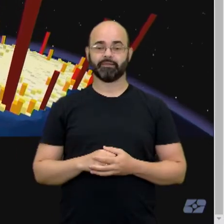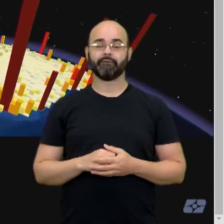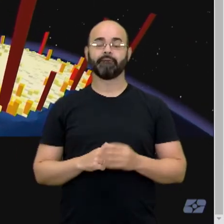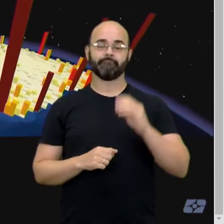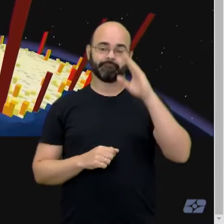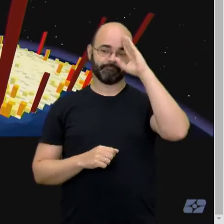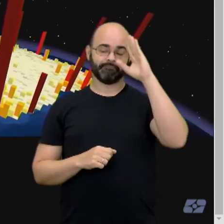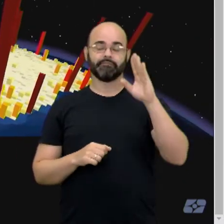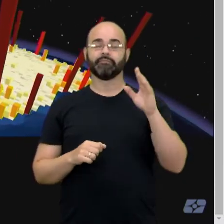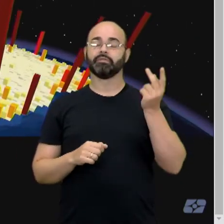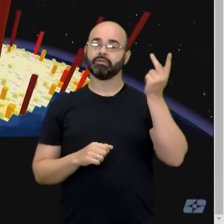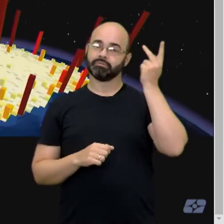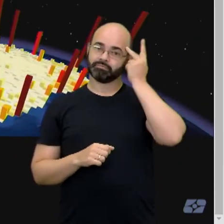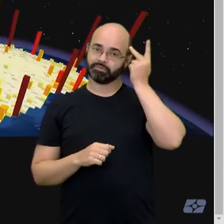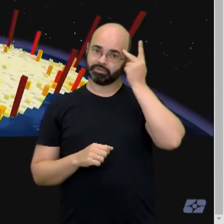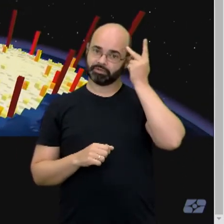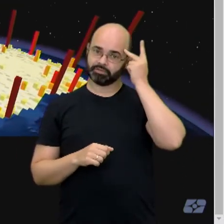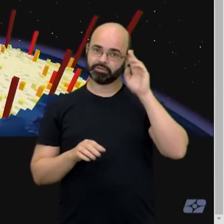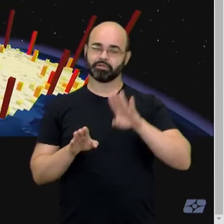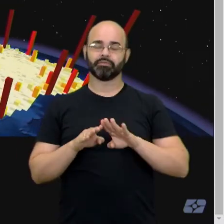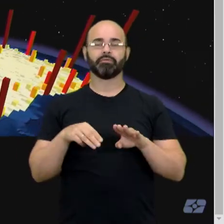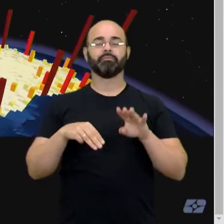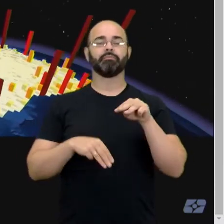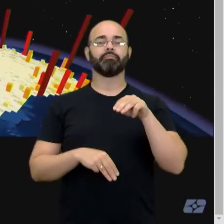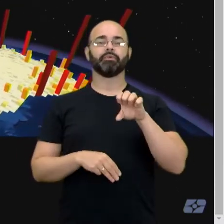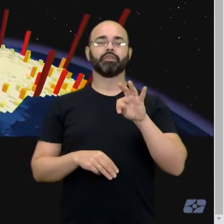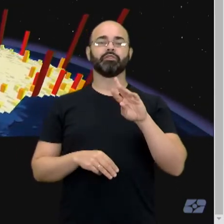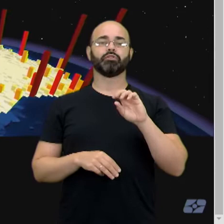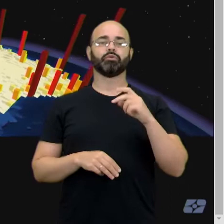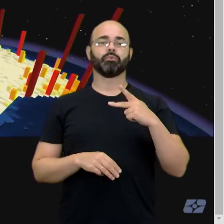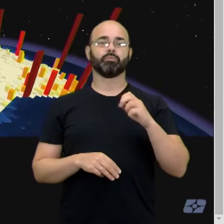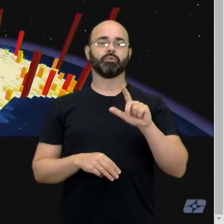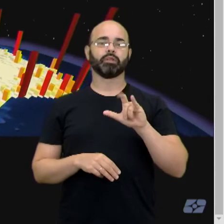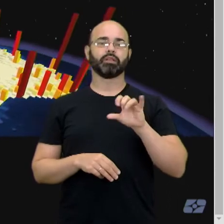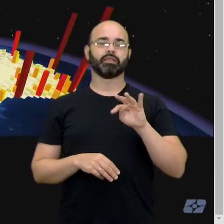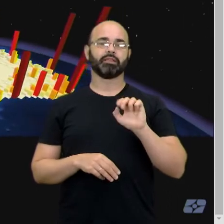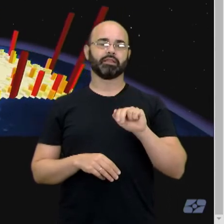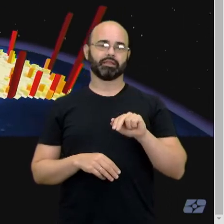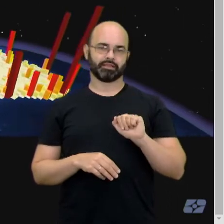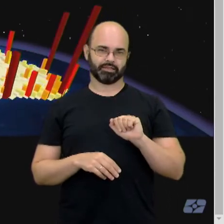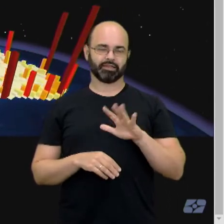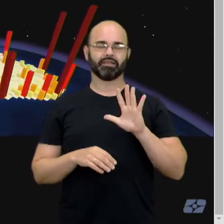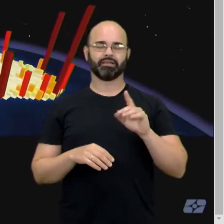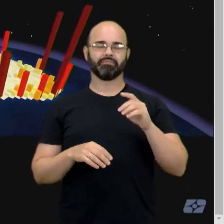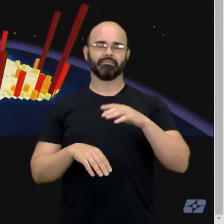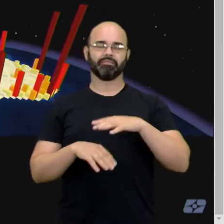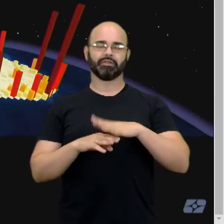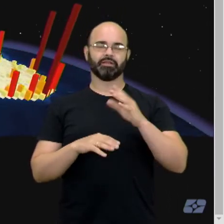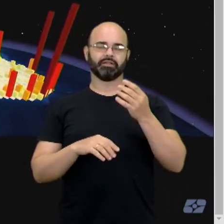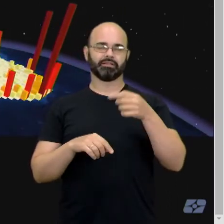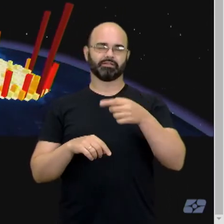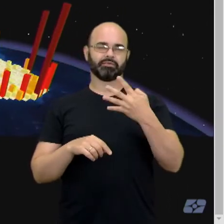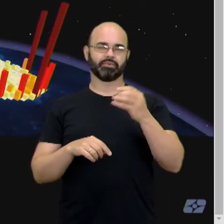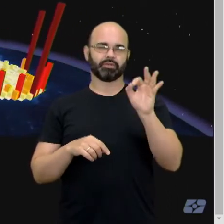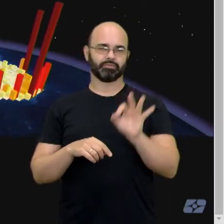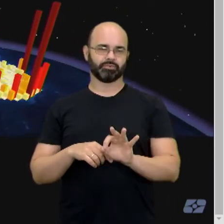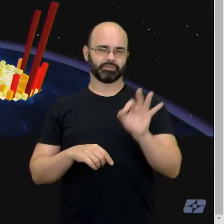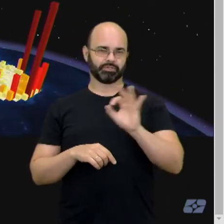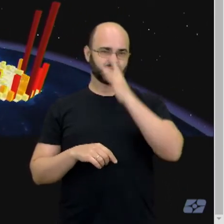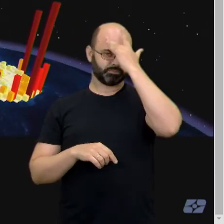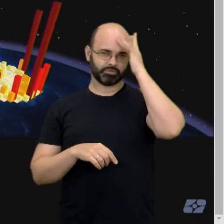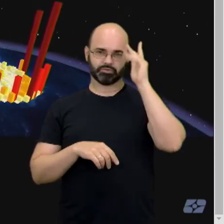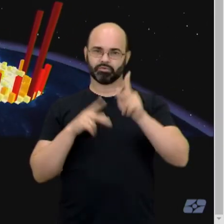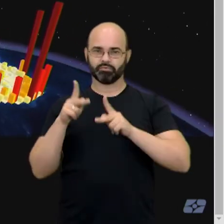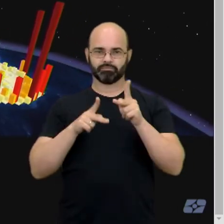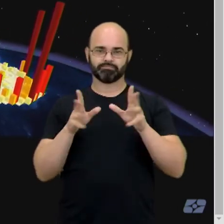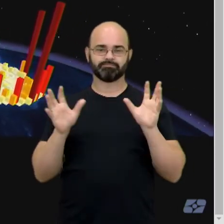capital paulista e a sua região metropolitana. Mais de 40% da população brasileira vive nesta região, embora o